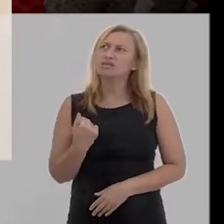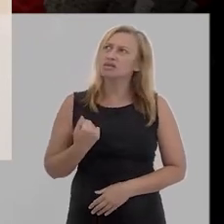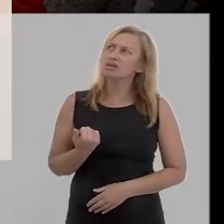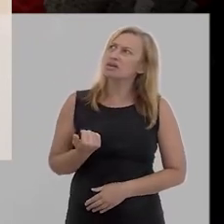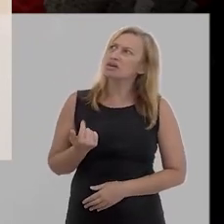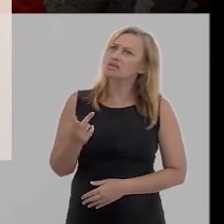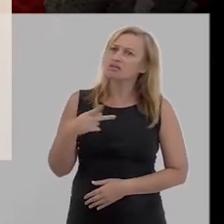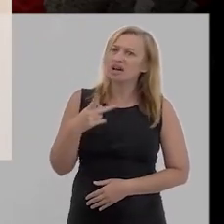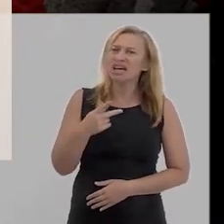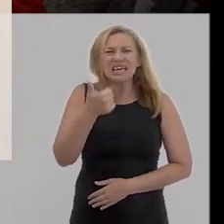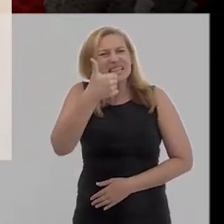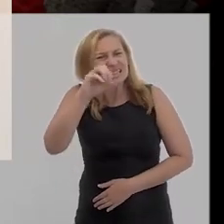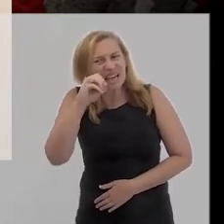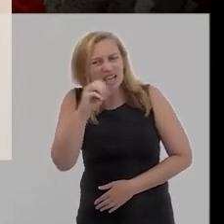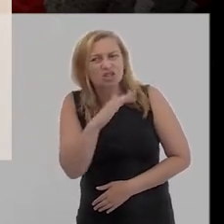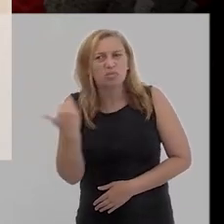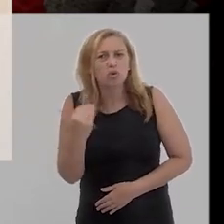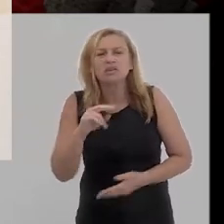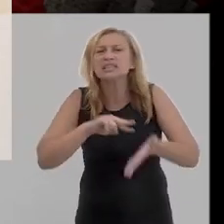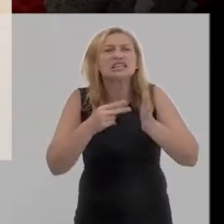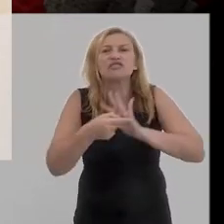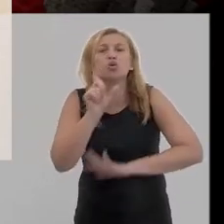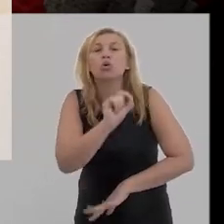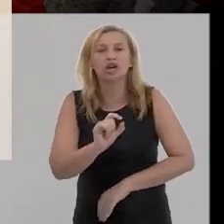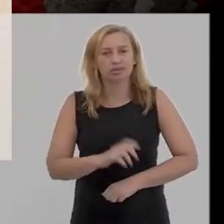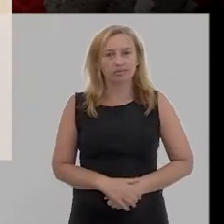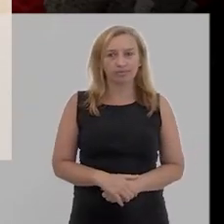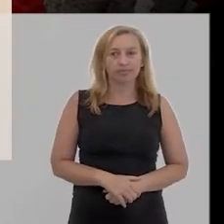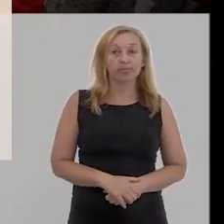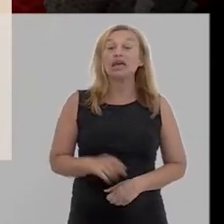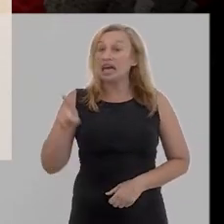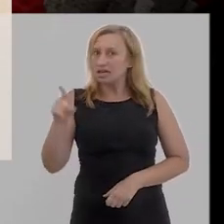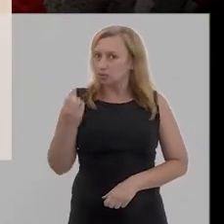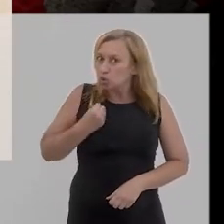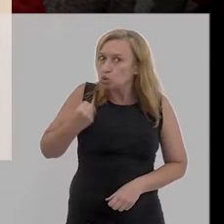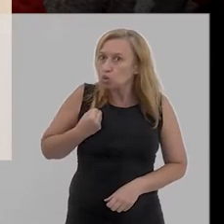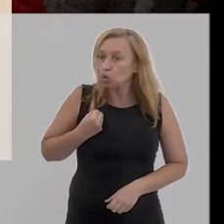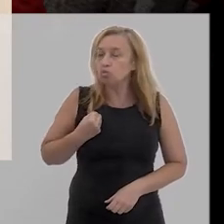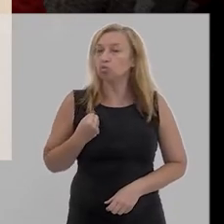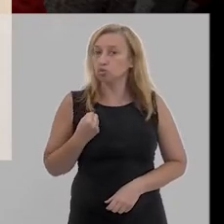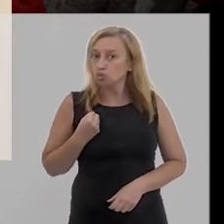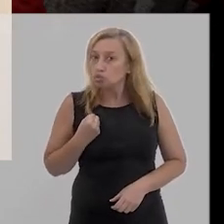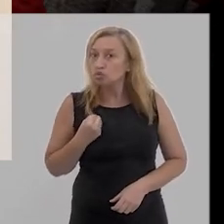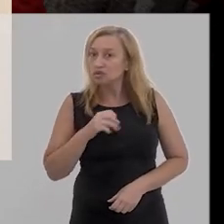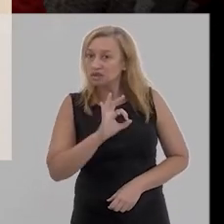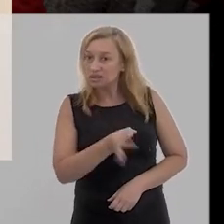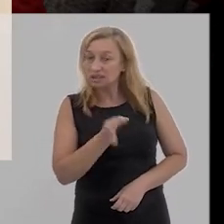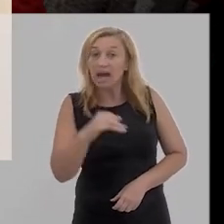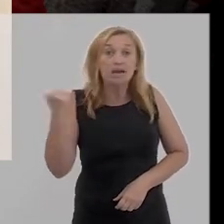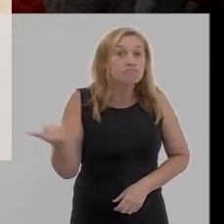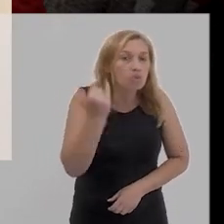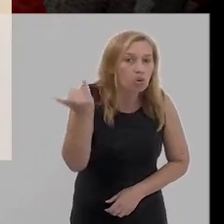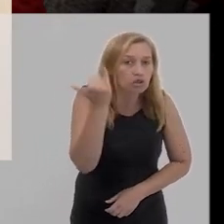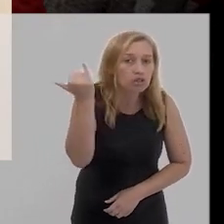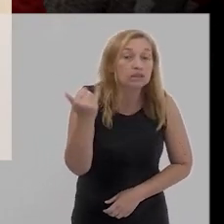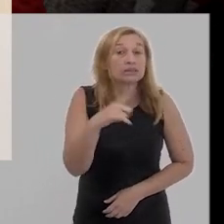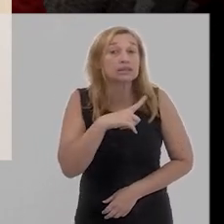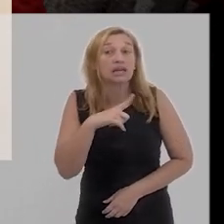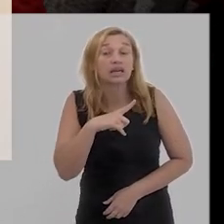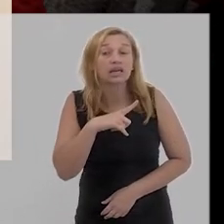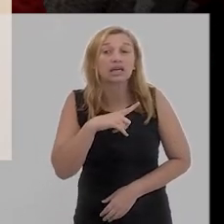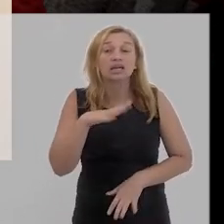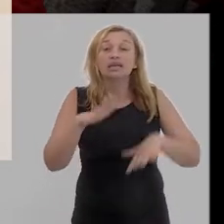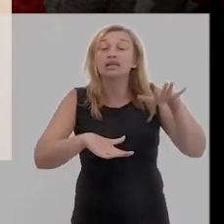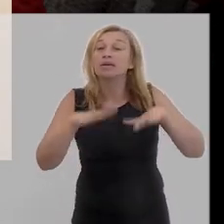pergunta, 10 óbitos, o que que isso significa? Então, esses números absolutos, a importância que eles